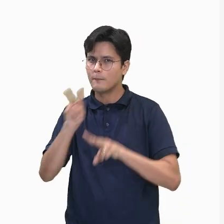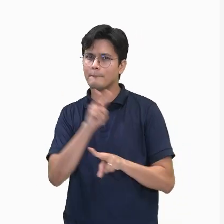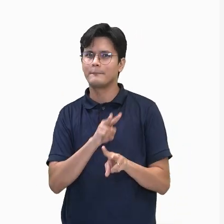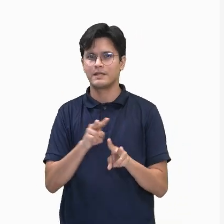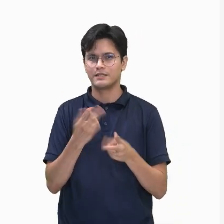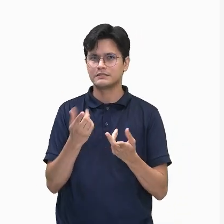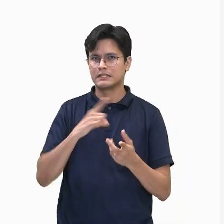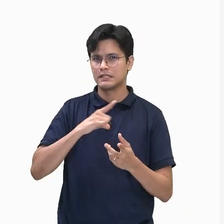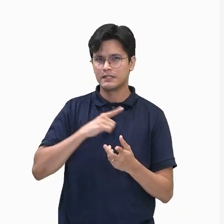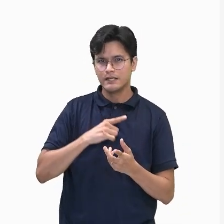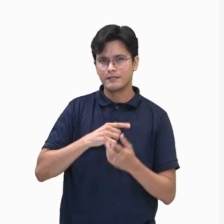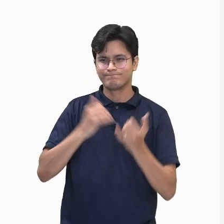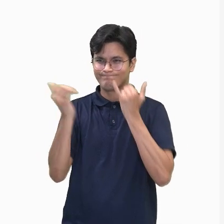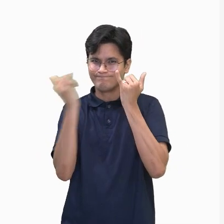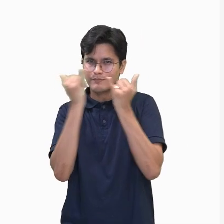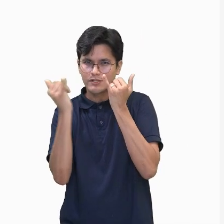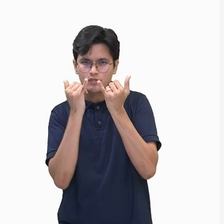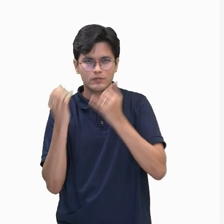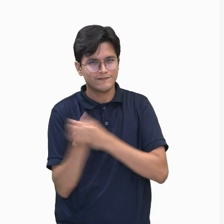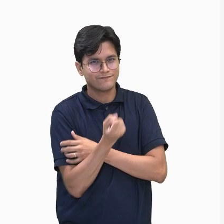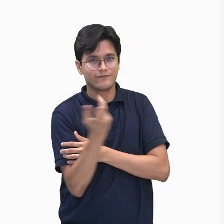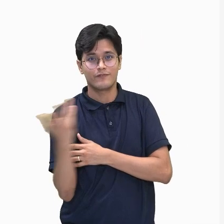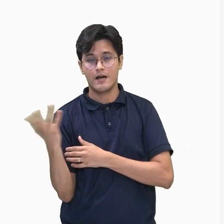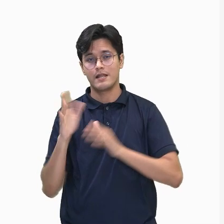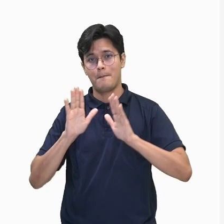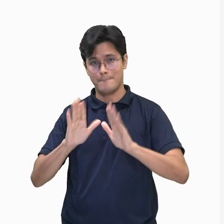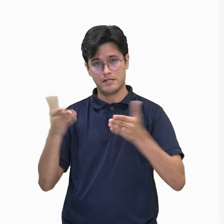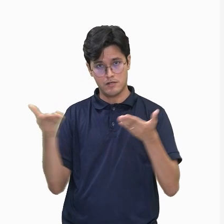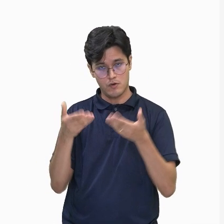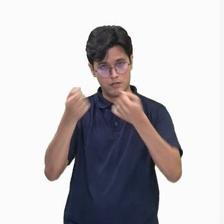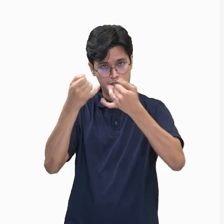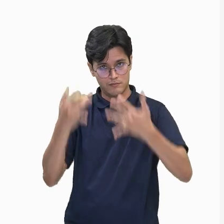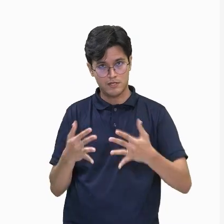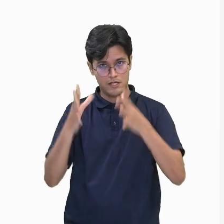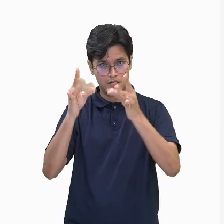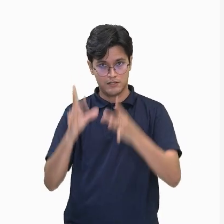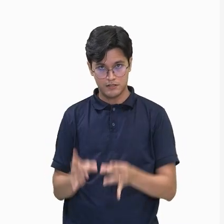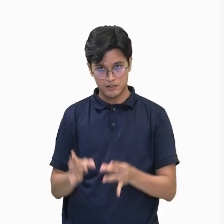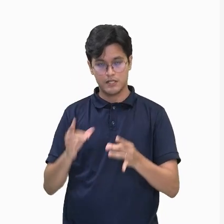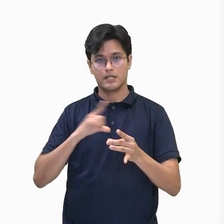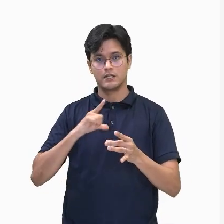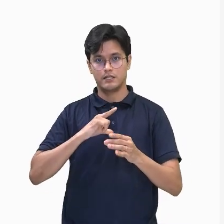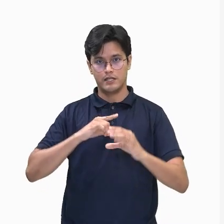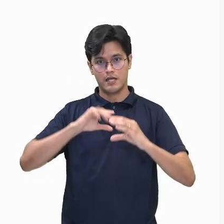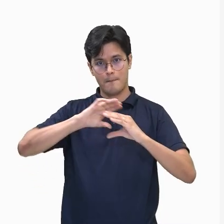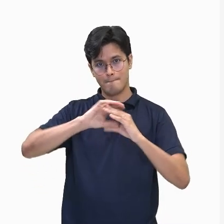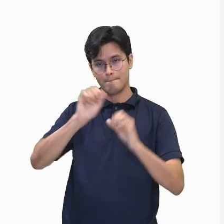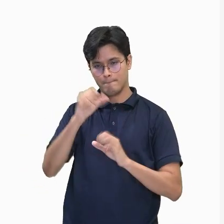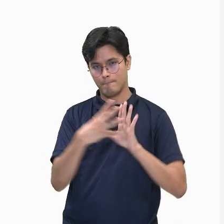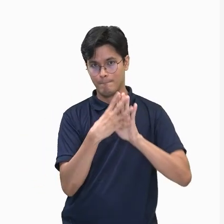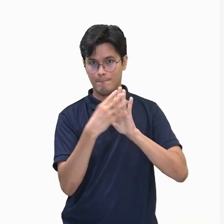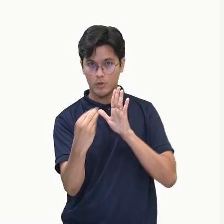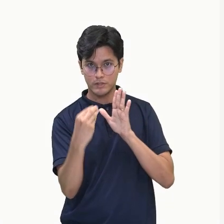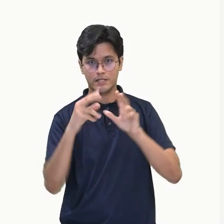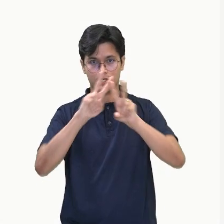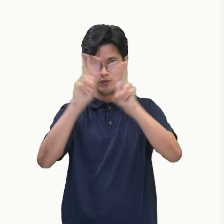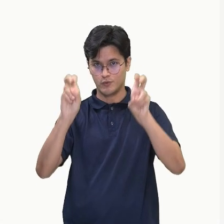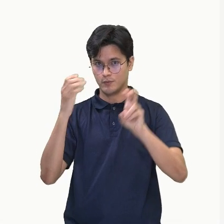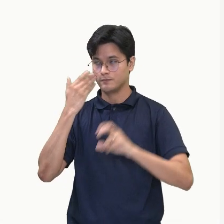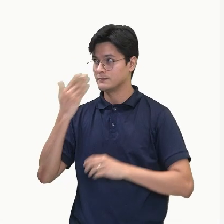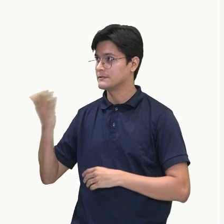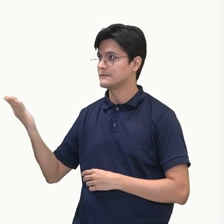de informações, mas a gente vai detalhar ele aí, que é o modelo mosaico fluido, proposto pelo Singer e